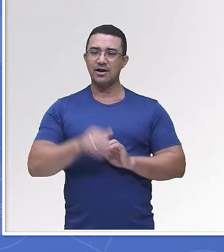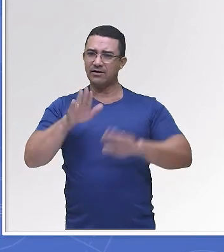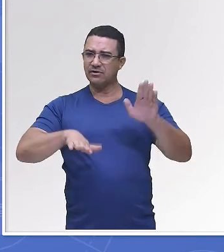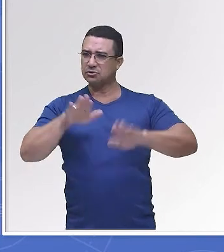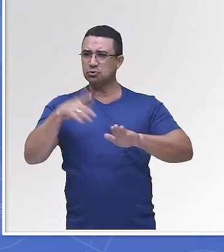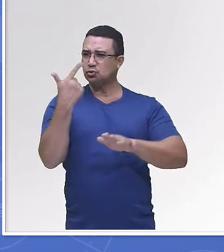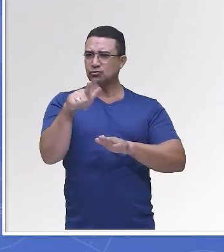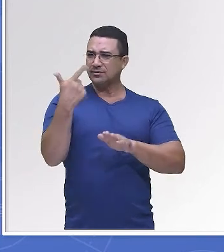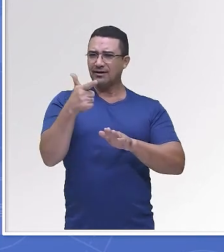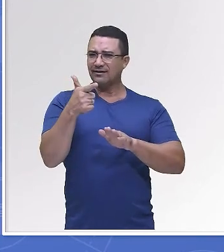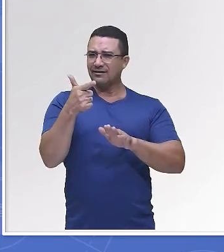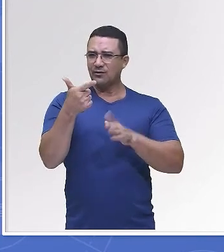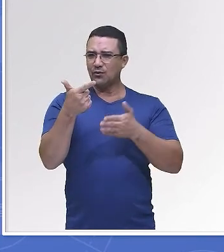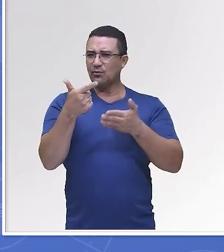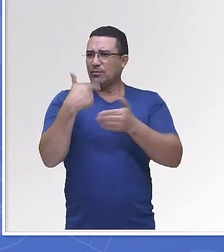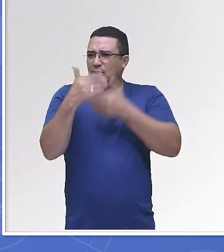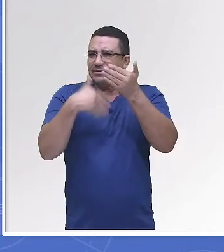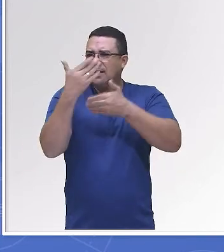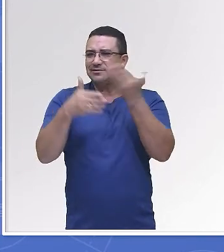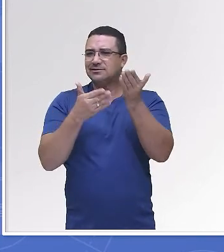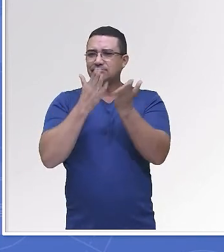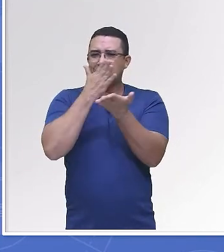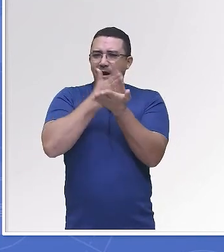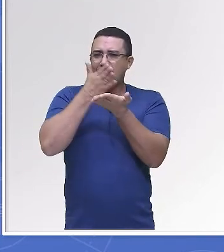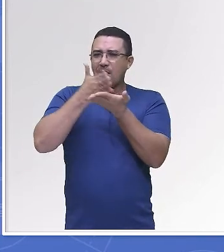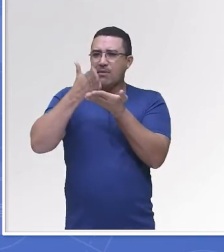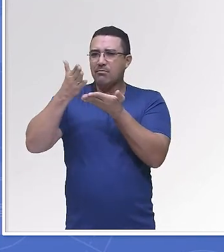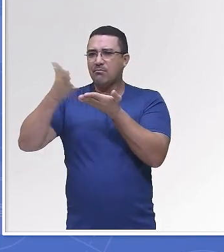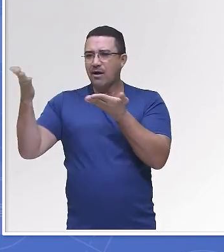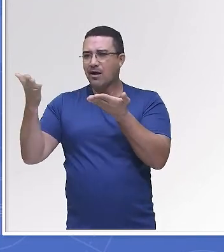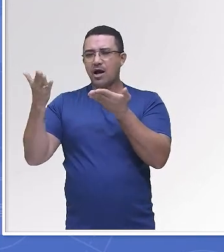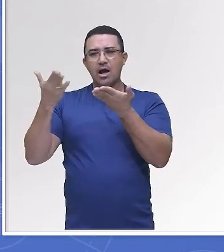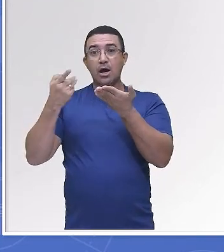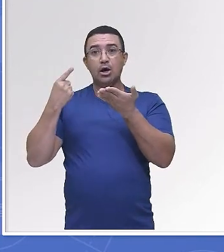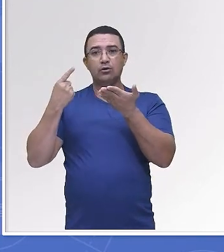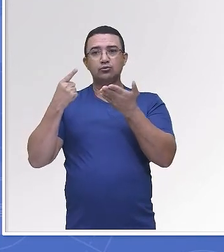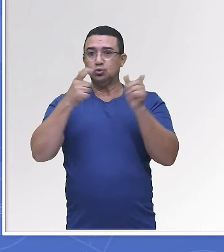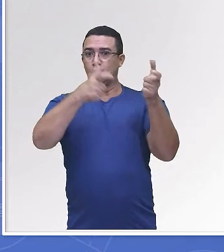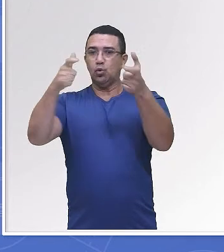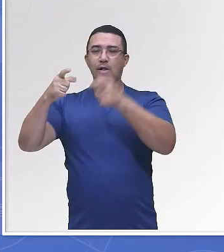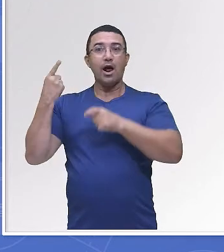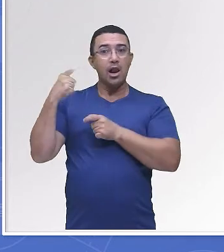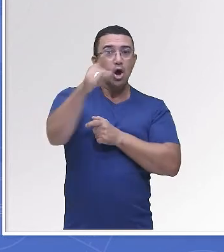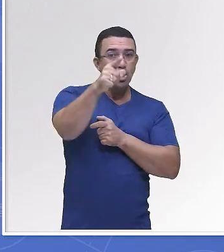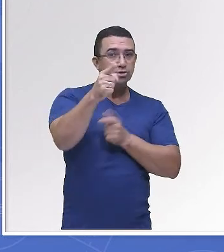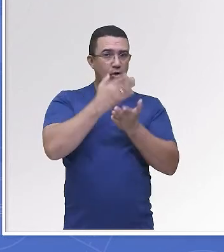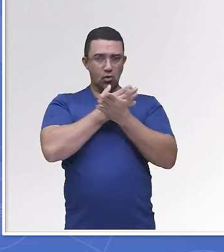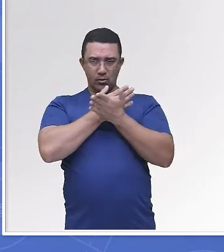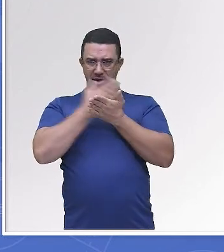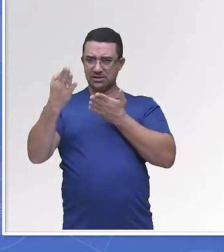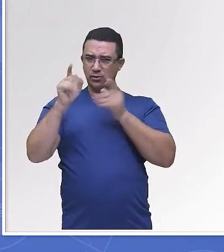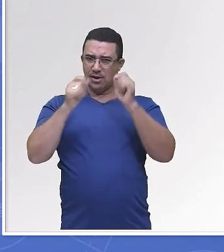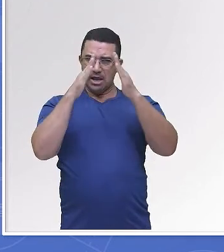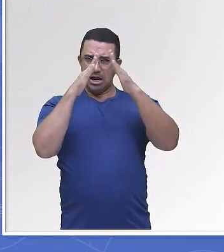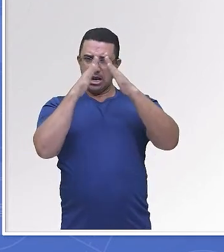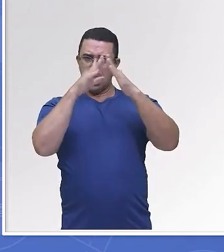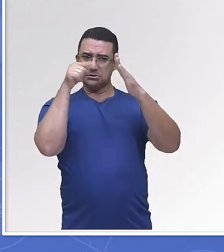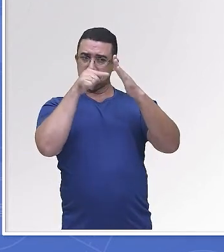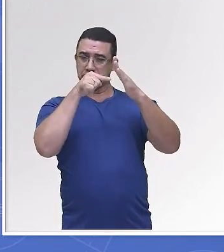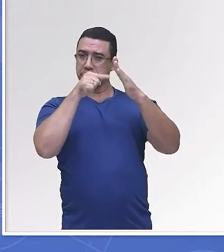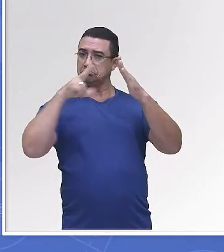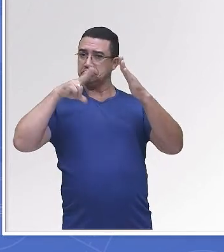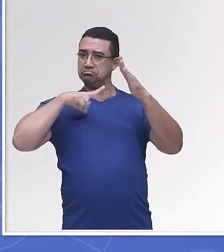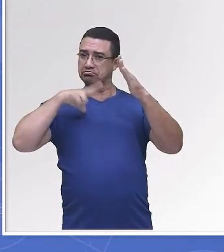de ir gradativamente indo de um lugar muito longe para muito perto. O que se fez foi partir da casa para o particular, que são